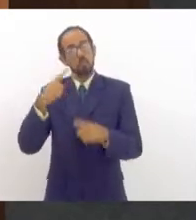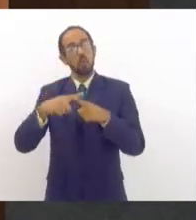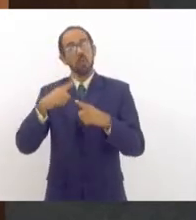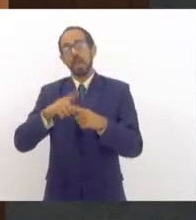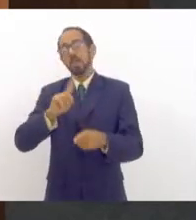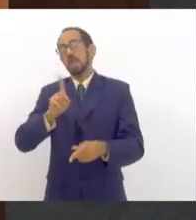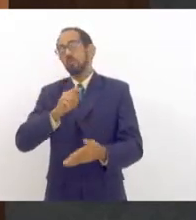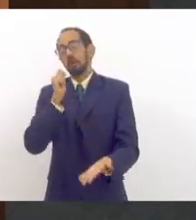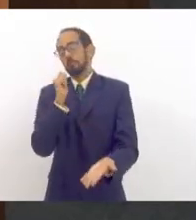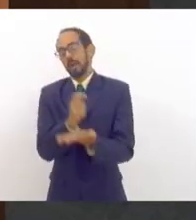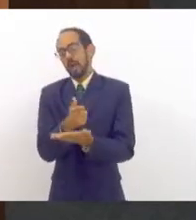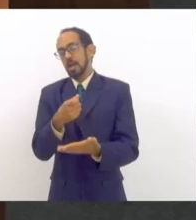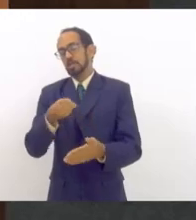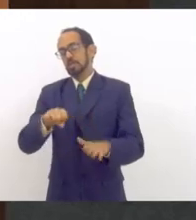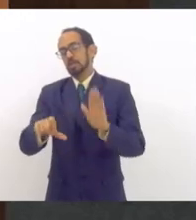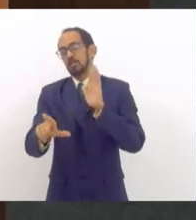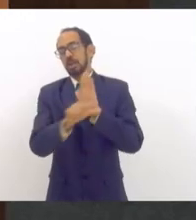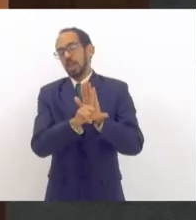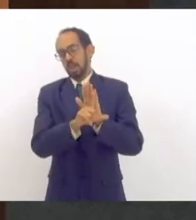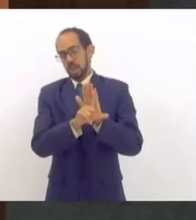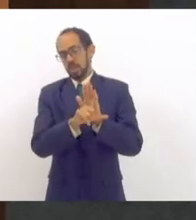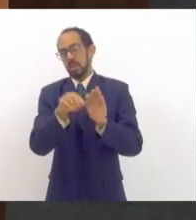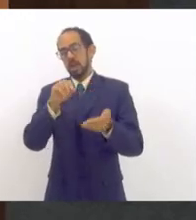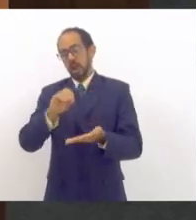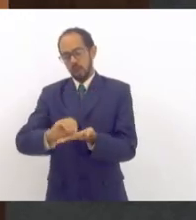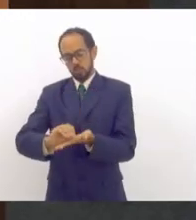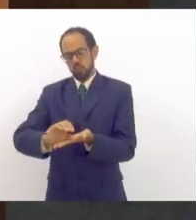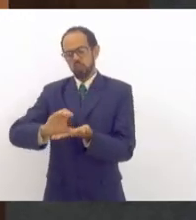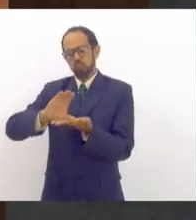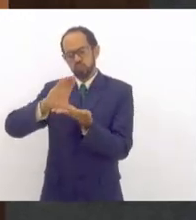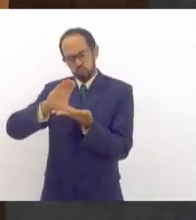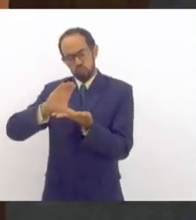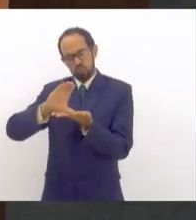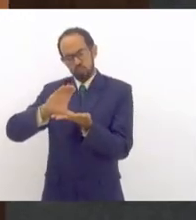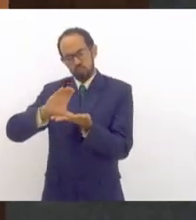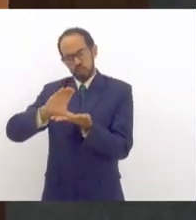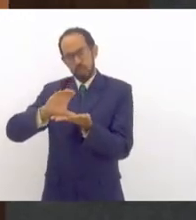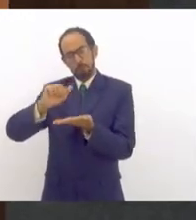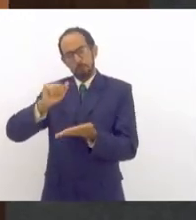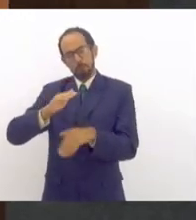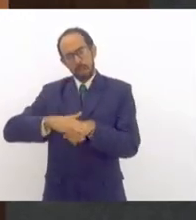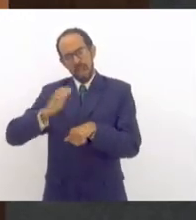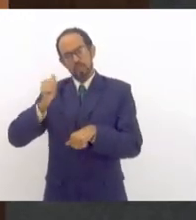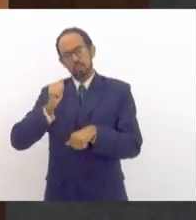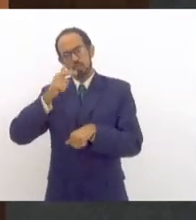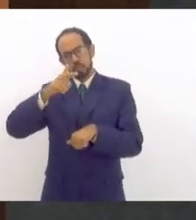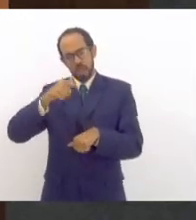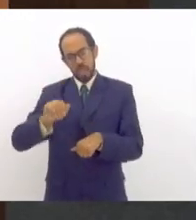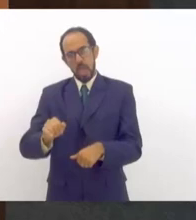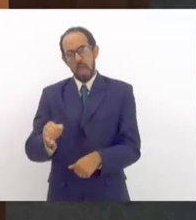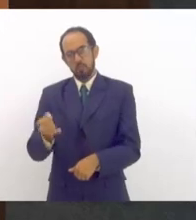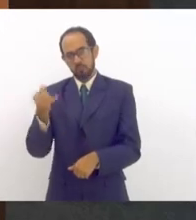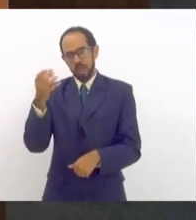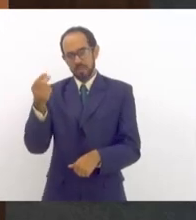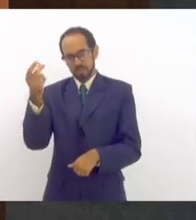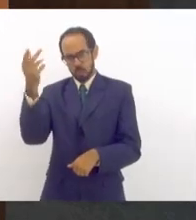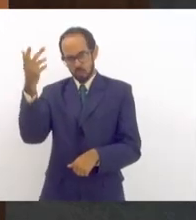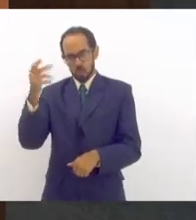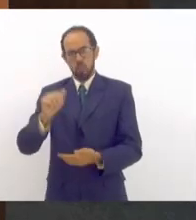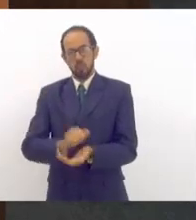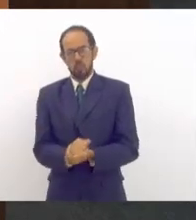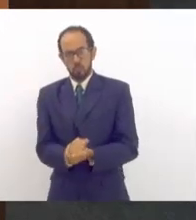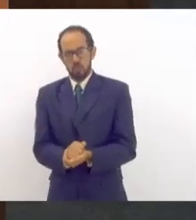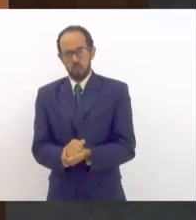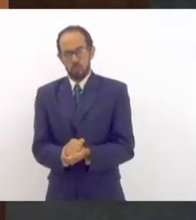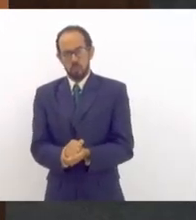na lei pré-requisito aumentar a arrecadação acima da inflação arrecadação cresceu em cima da inflação Então